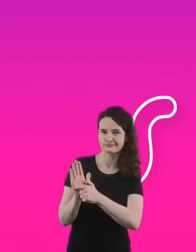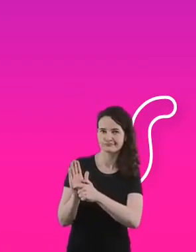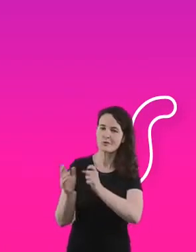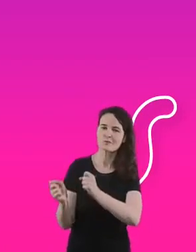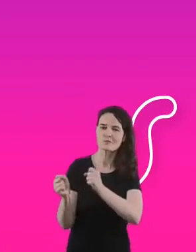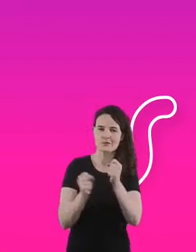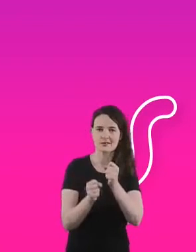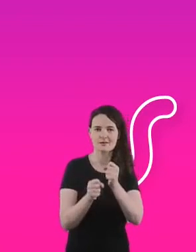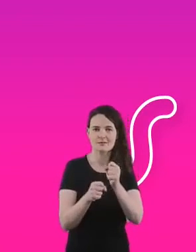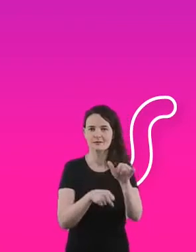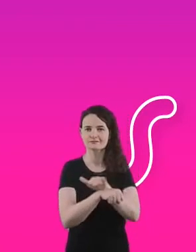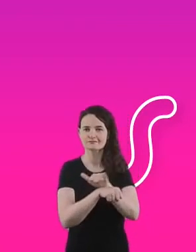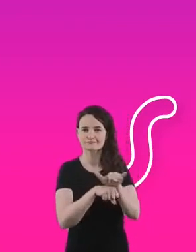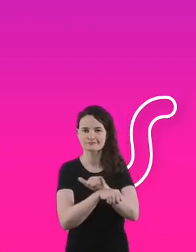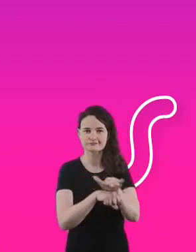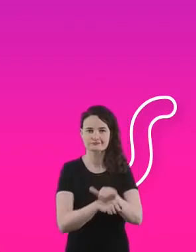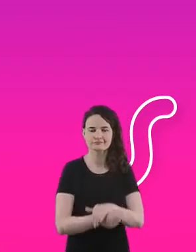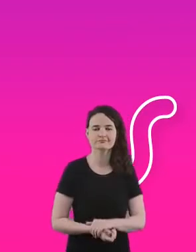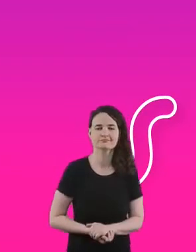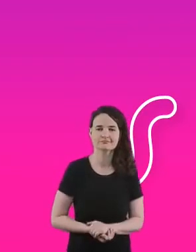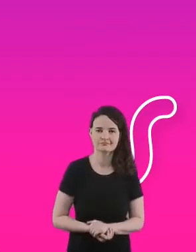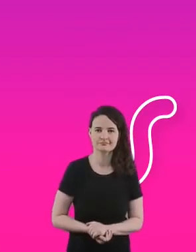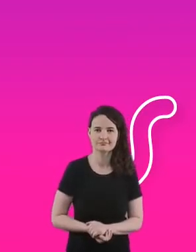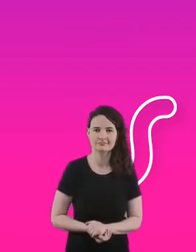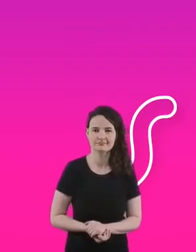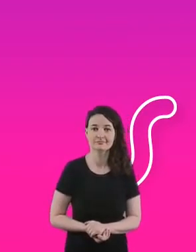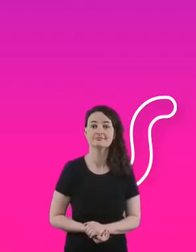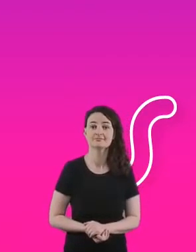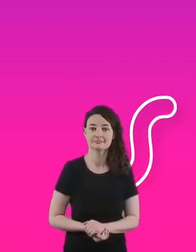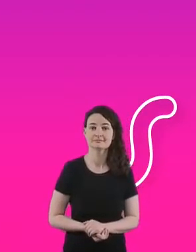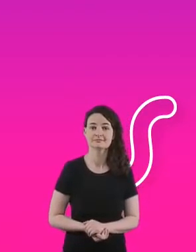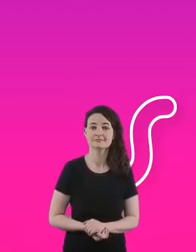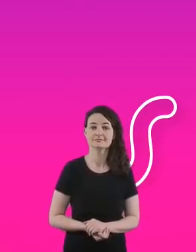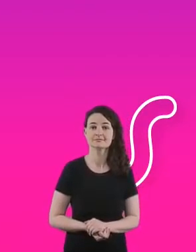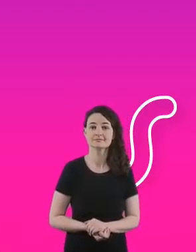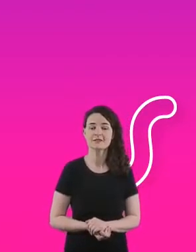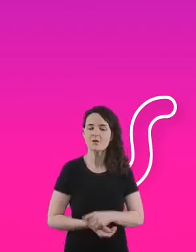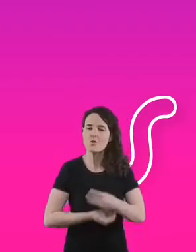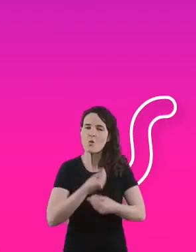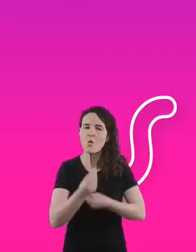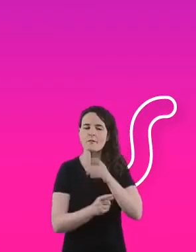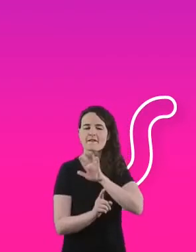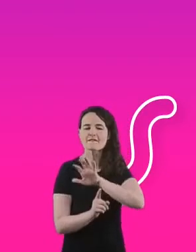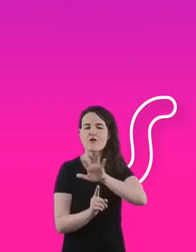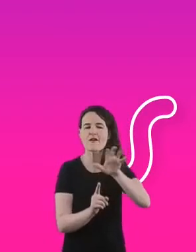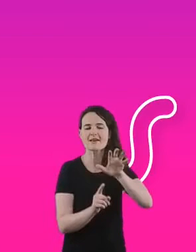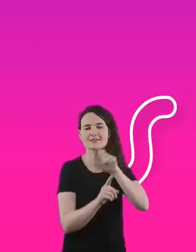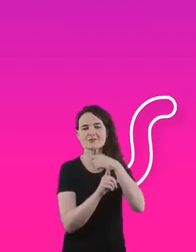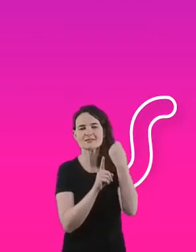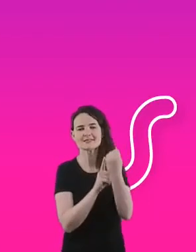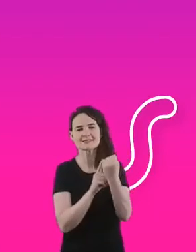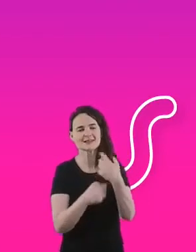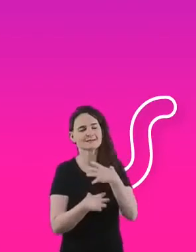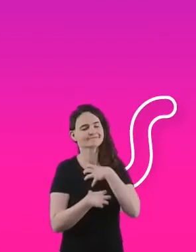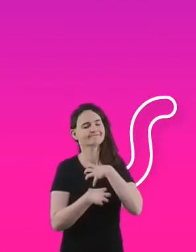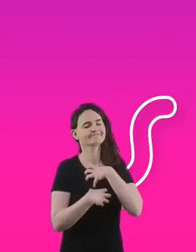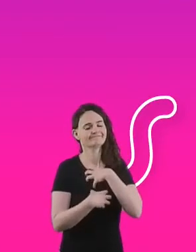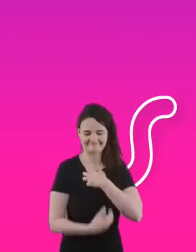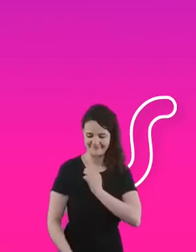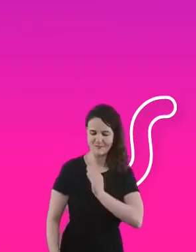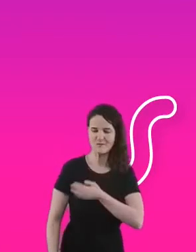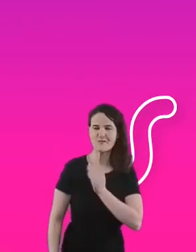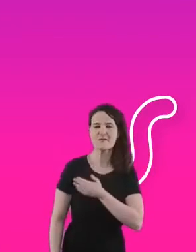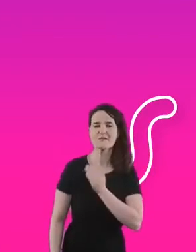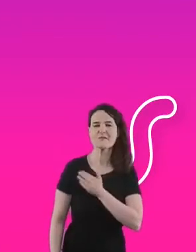né? E a geração de impacto social para mim é uma coisa que me cativa e me motiva bastante, né? Além de ser